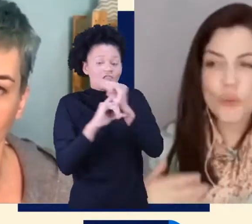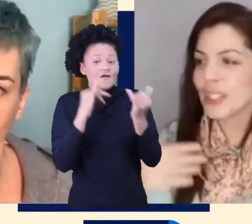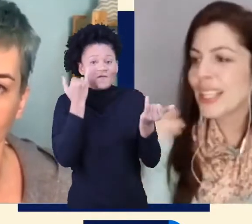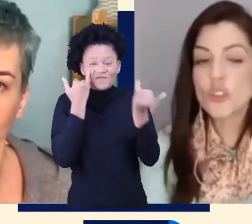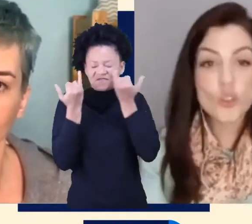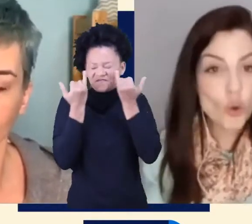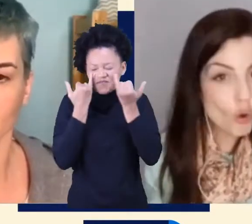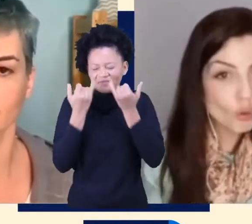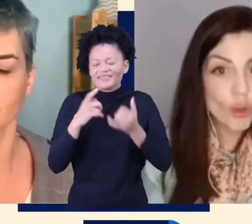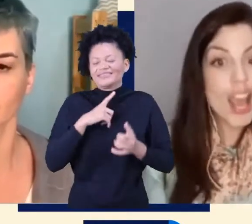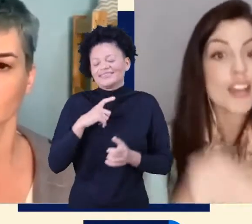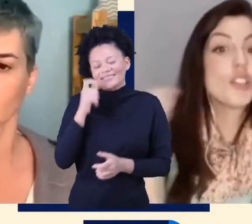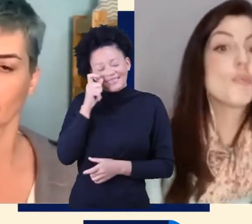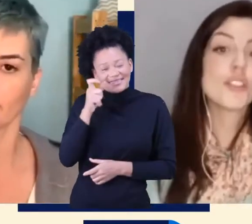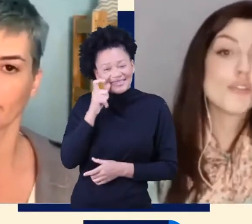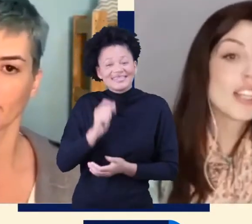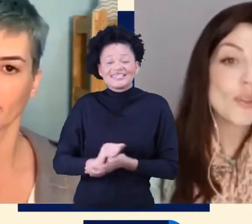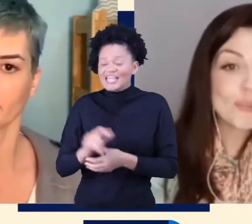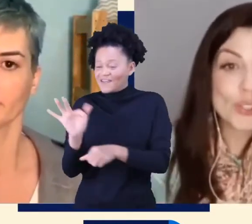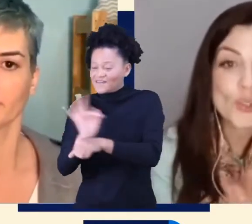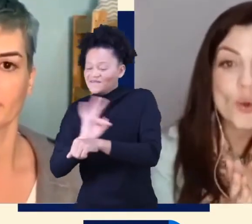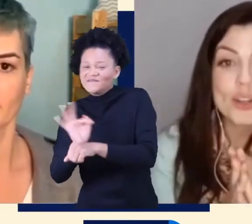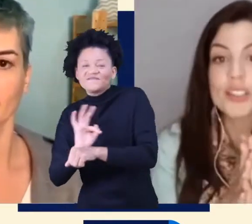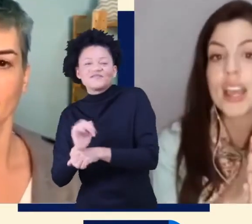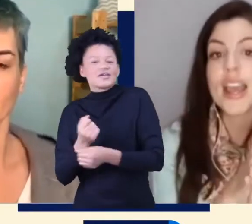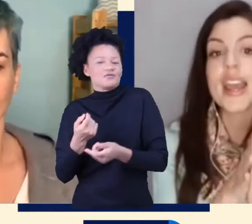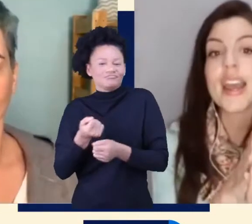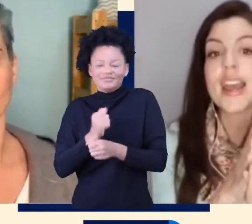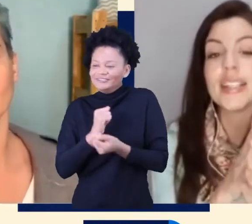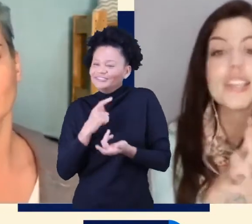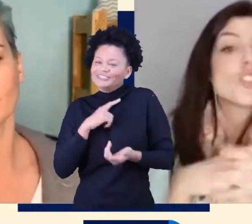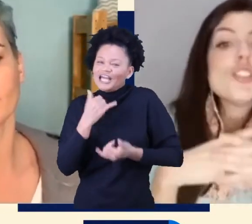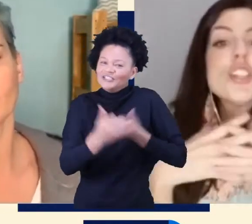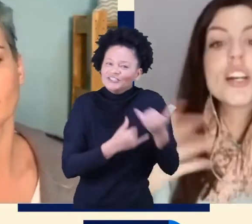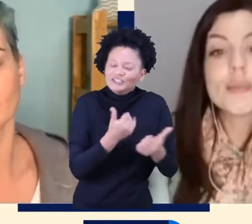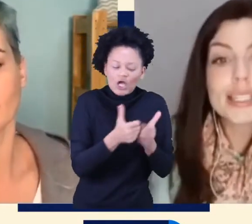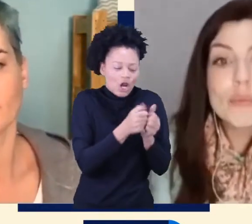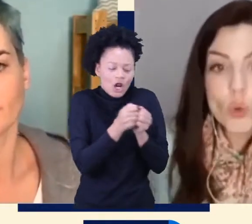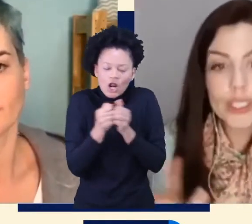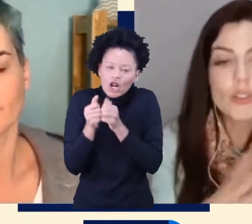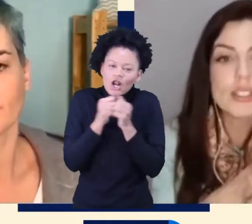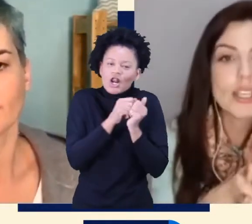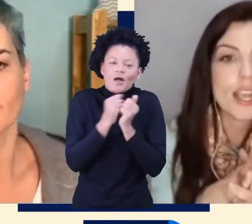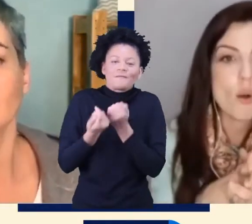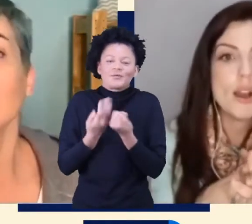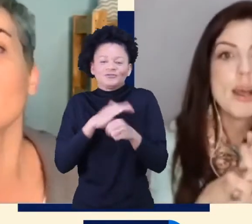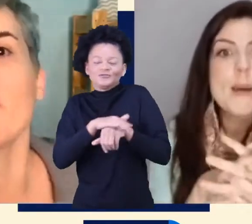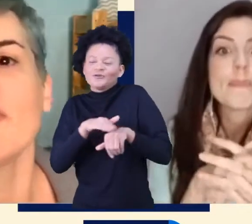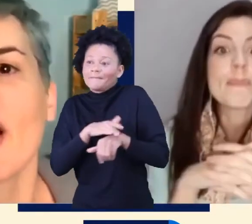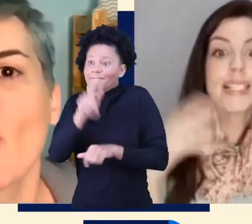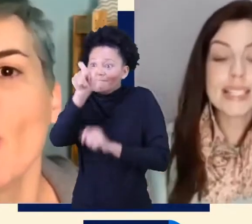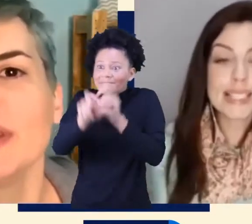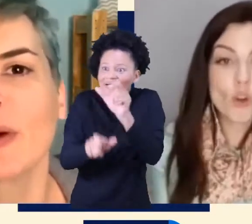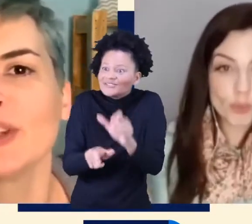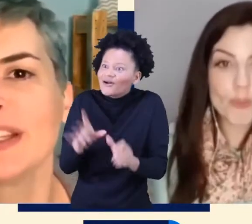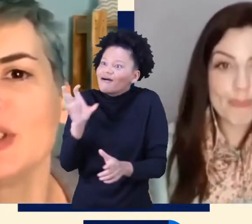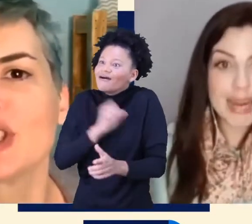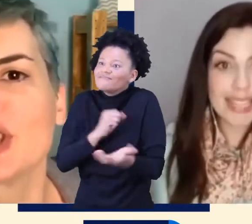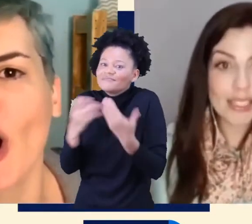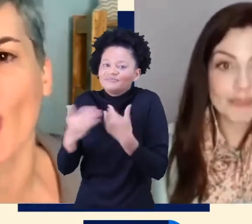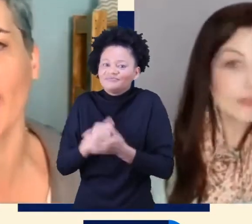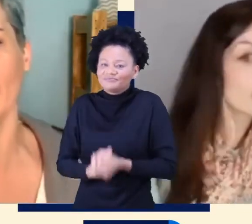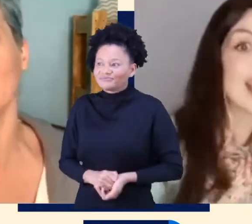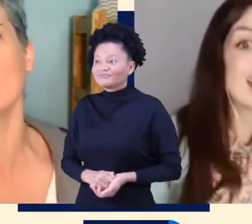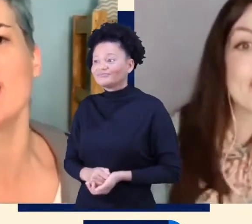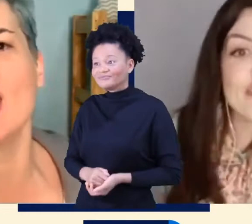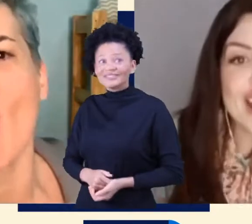tem filme, tem jogo. A gente pode falar com pessoas que a gente ama, tem muita coisa legal. Tem a Fafá. Mas assim como numa